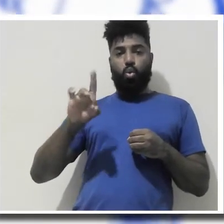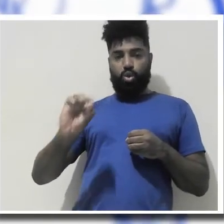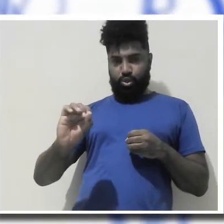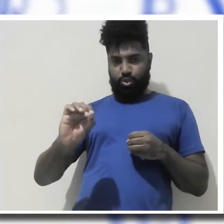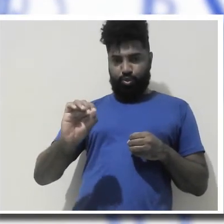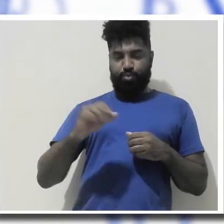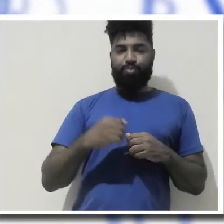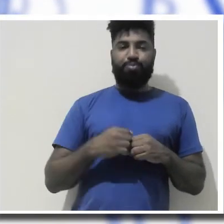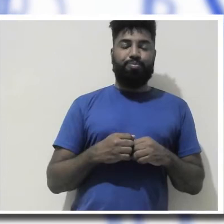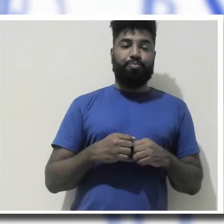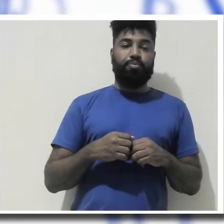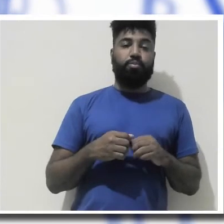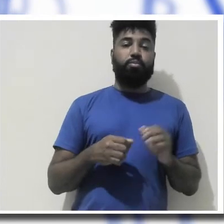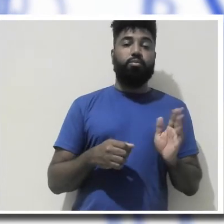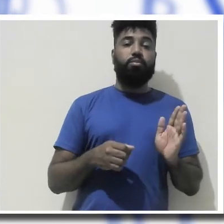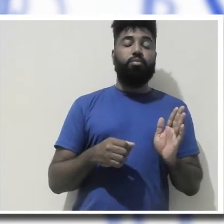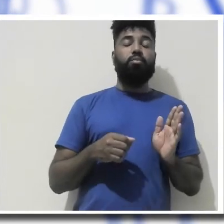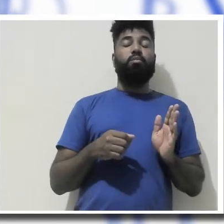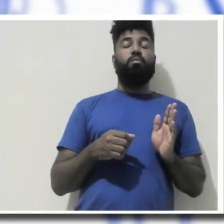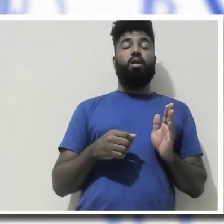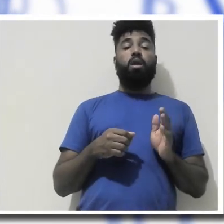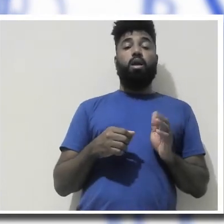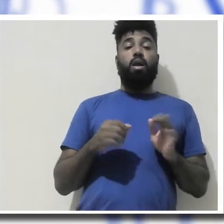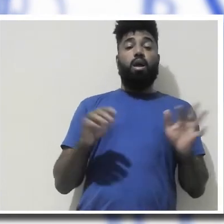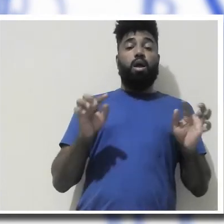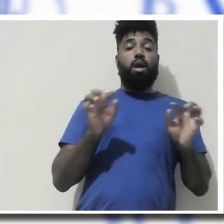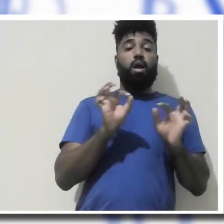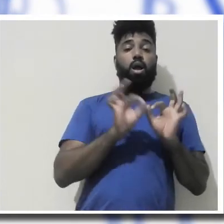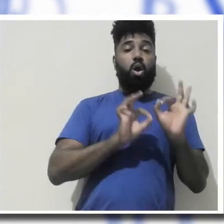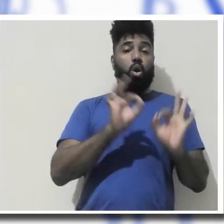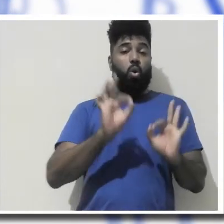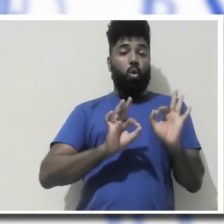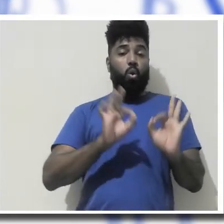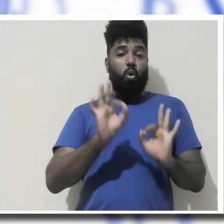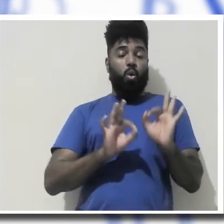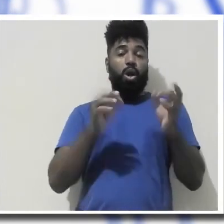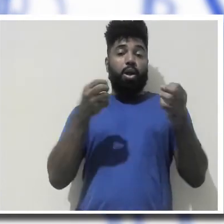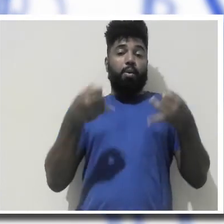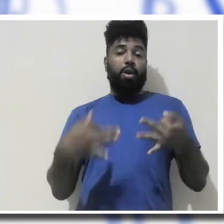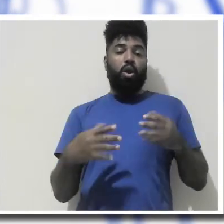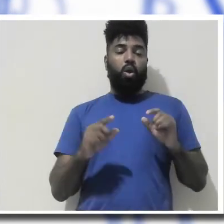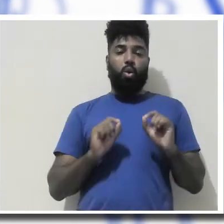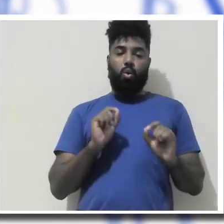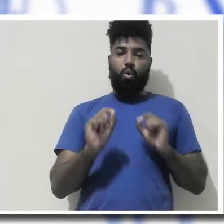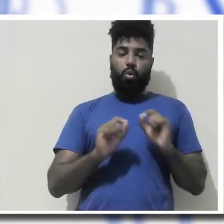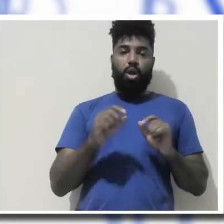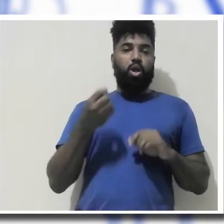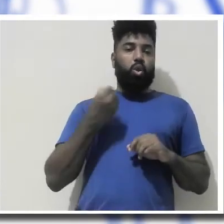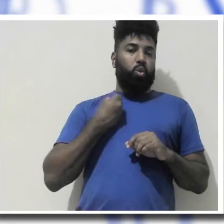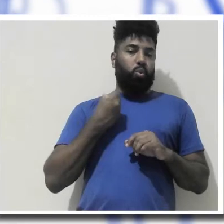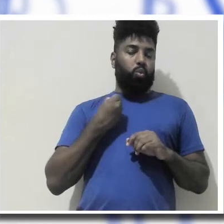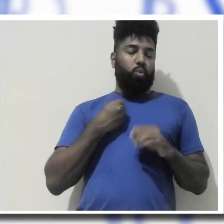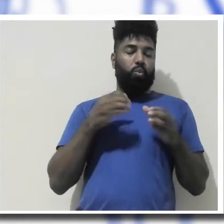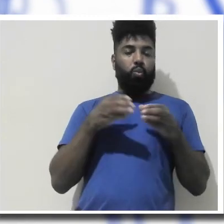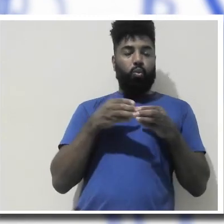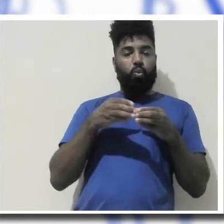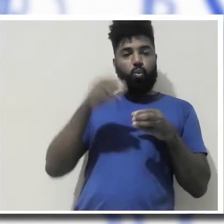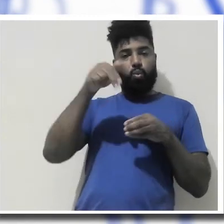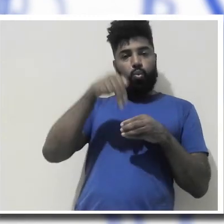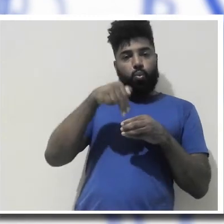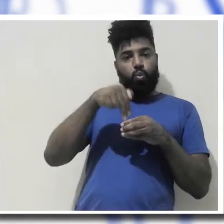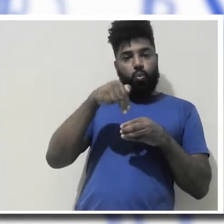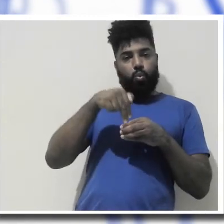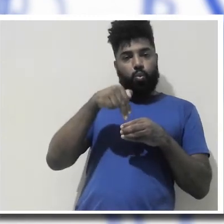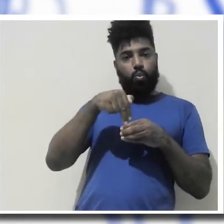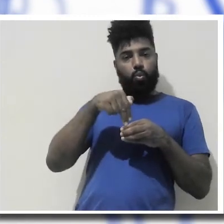Voltando no nosso diagrama, podemos dizer que todo número natural